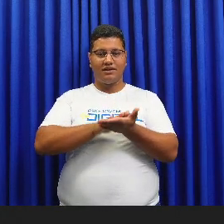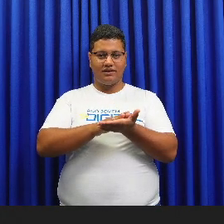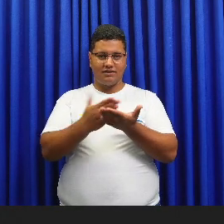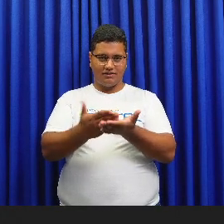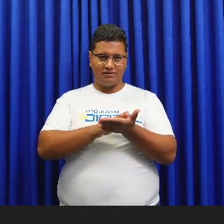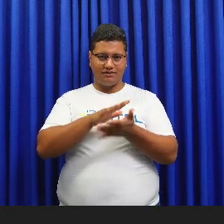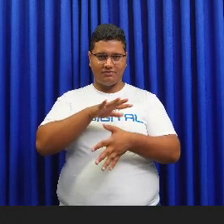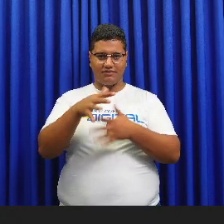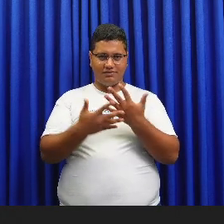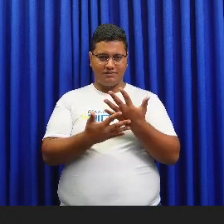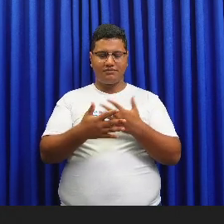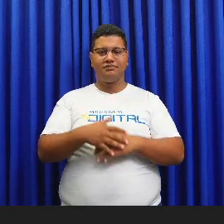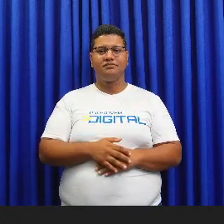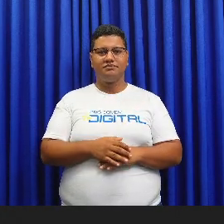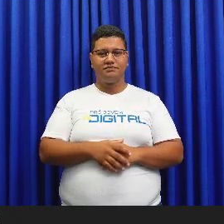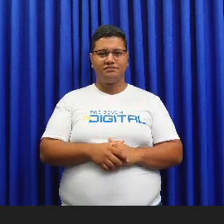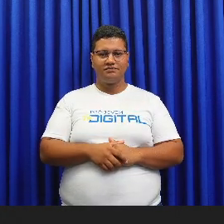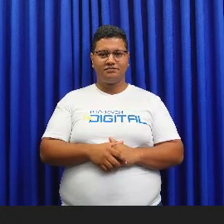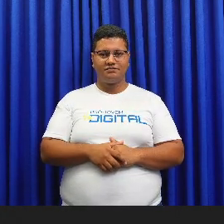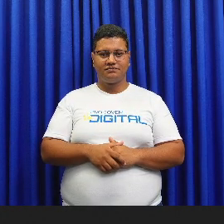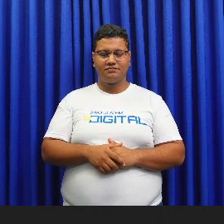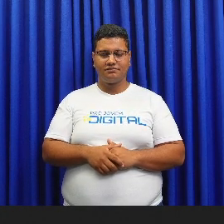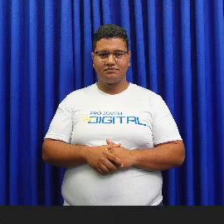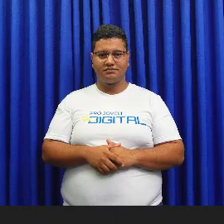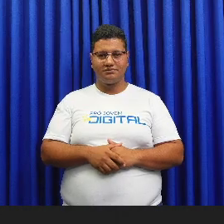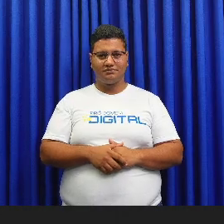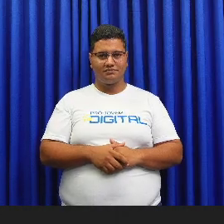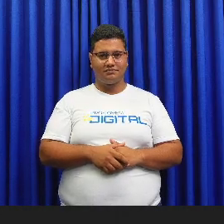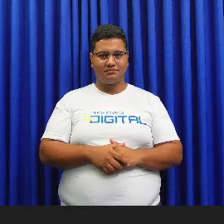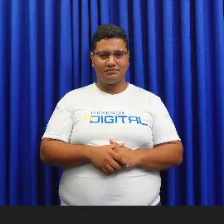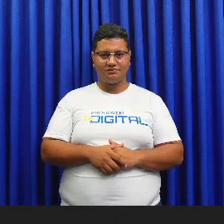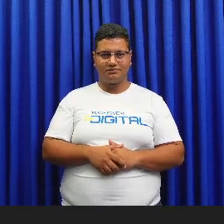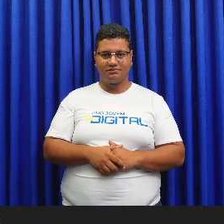tradutor, vou botar aqui mais pra cima.